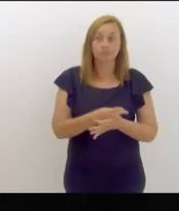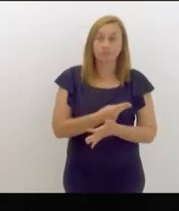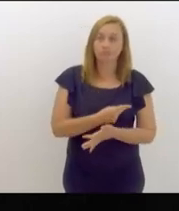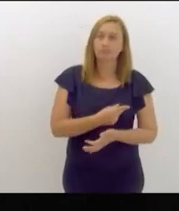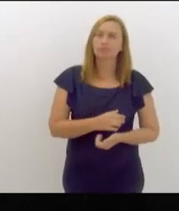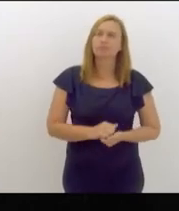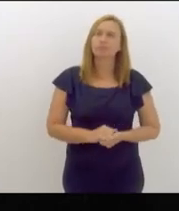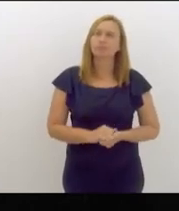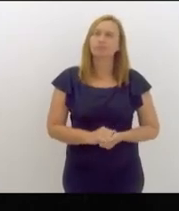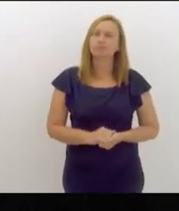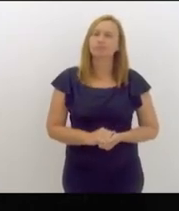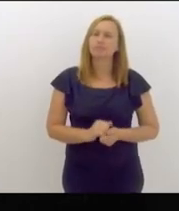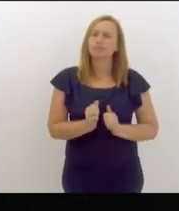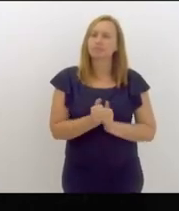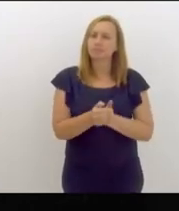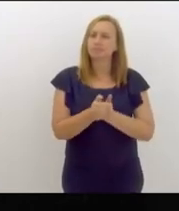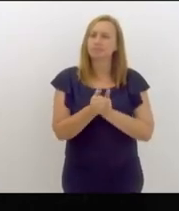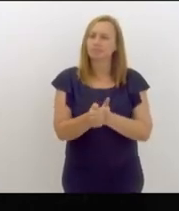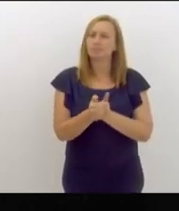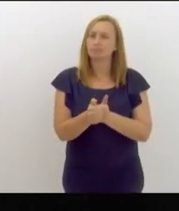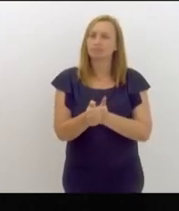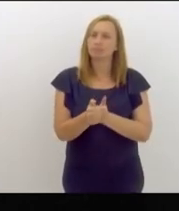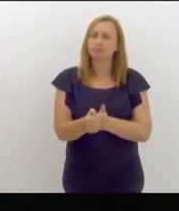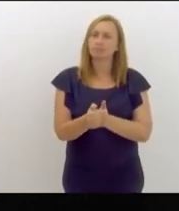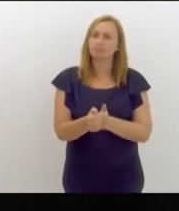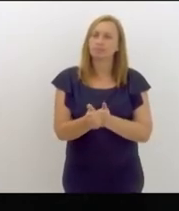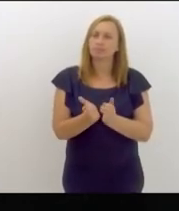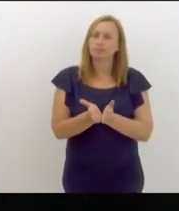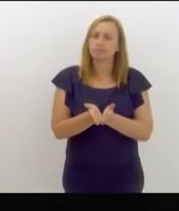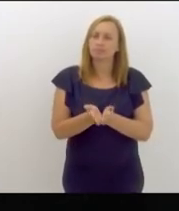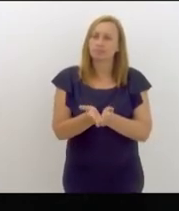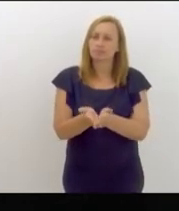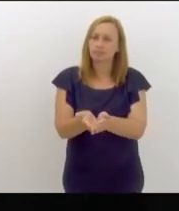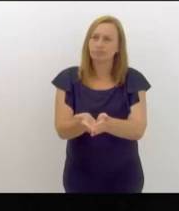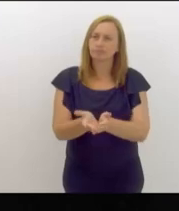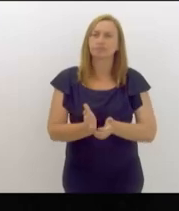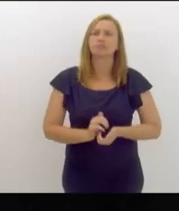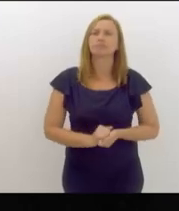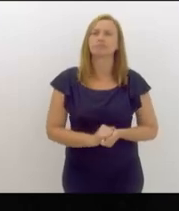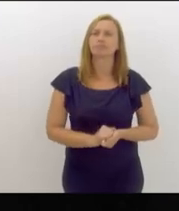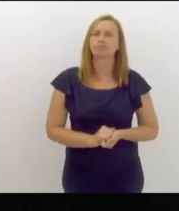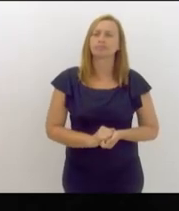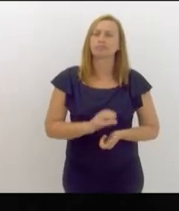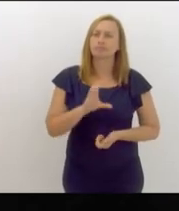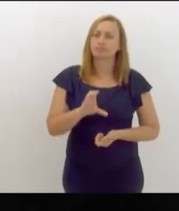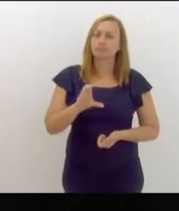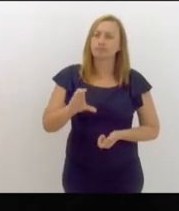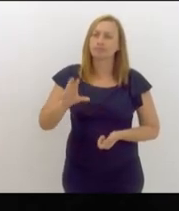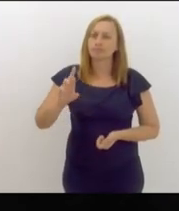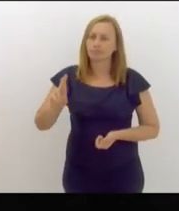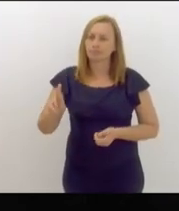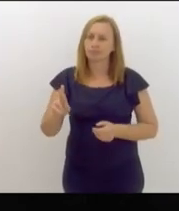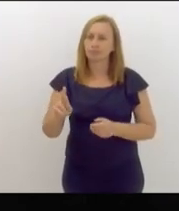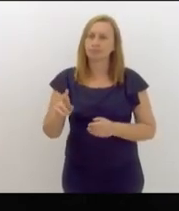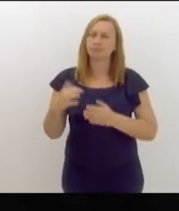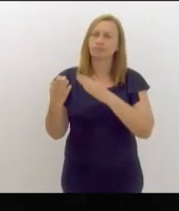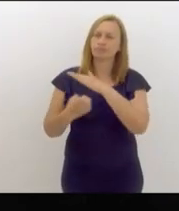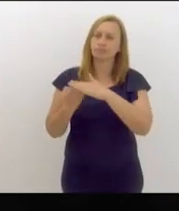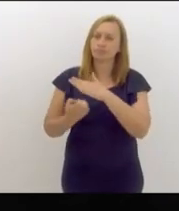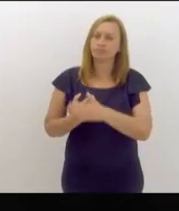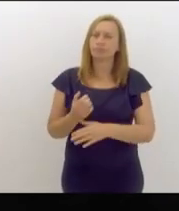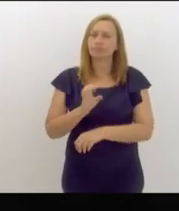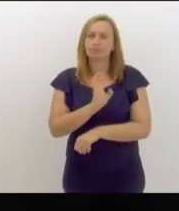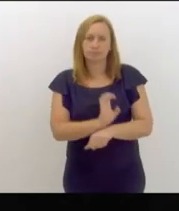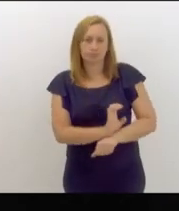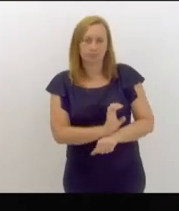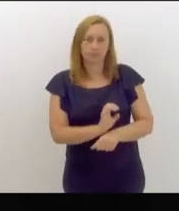a gente está acompanhando a tempo acontecendo nas barcas quais são concessionária CCR e o estado uma questão